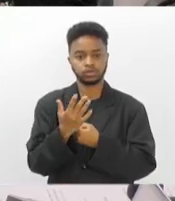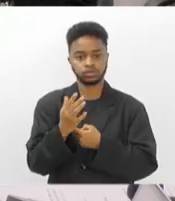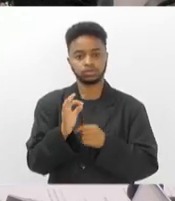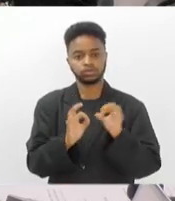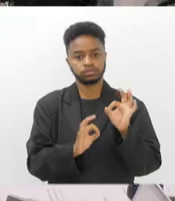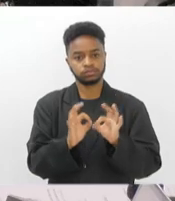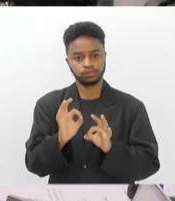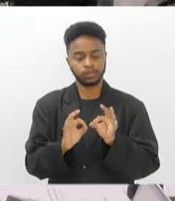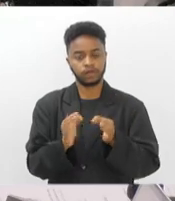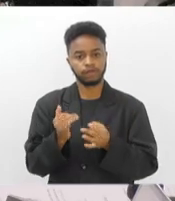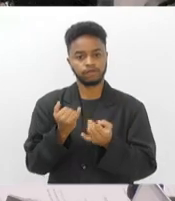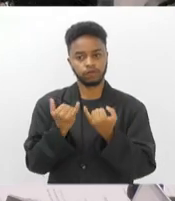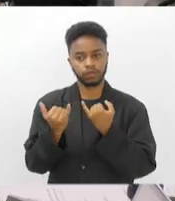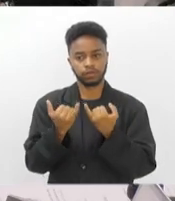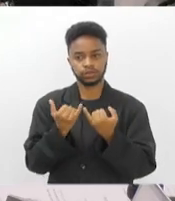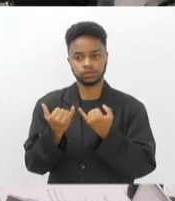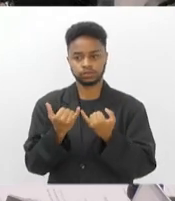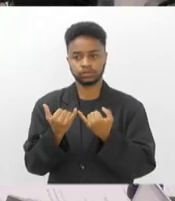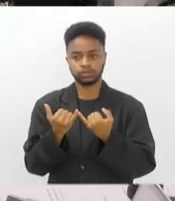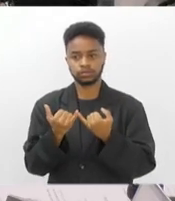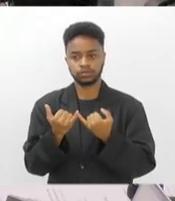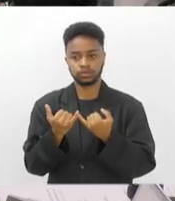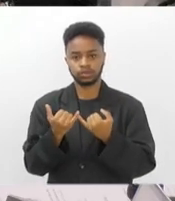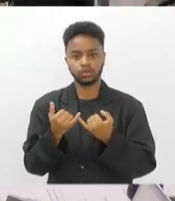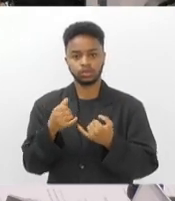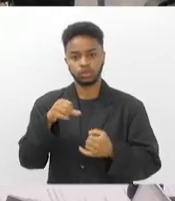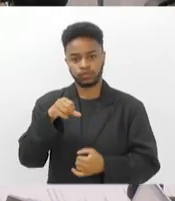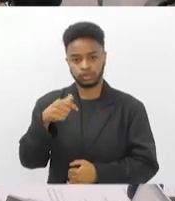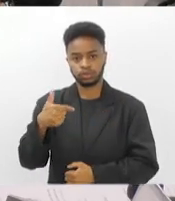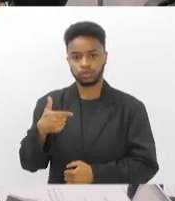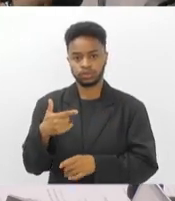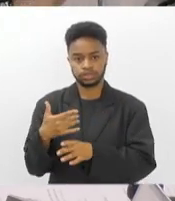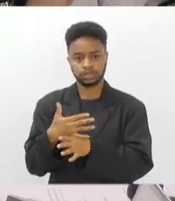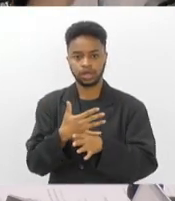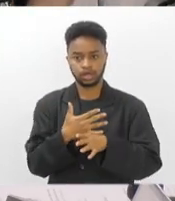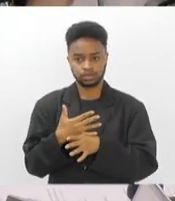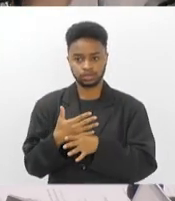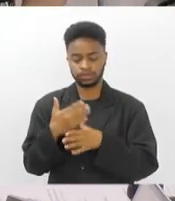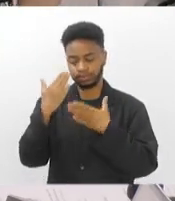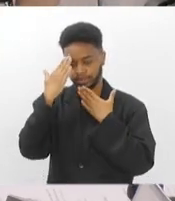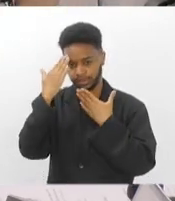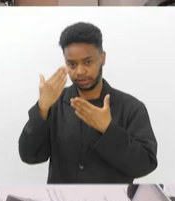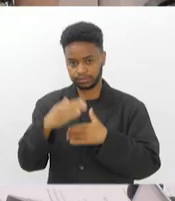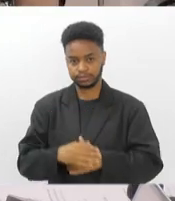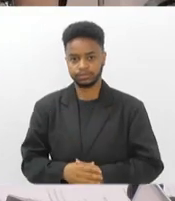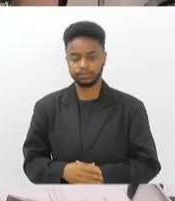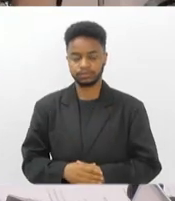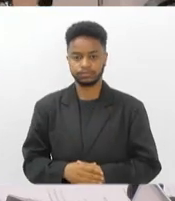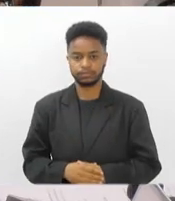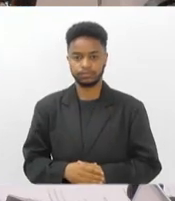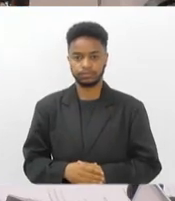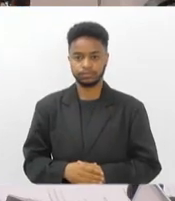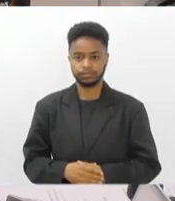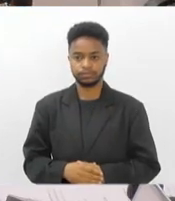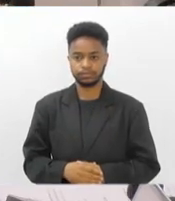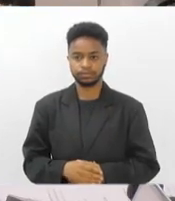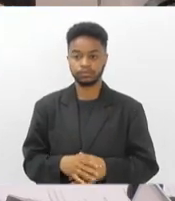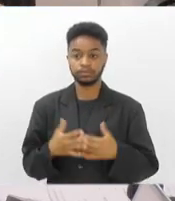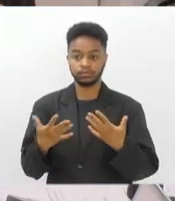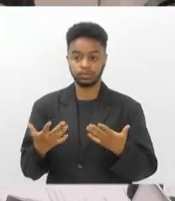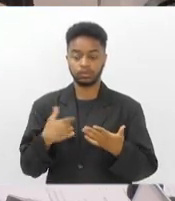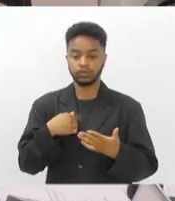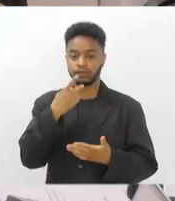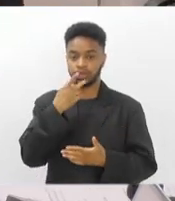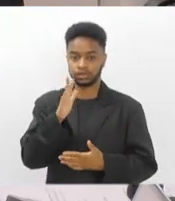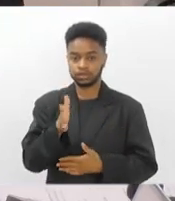essas informações pelo estado dos 92 municípios 92 municípios Essa é a ideia Muito obrigado bom a como eu disse a a a proposta